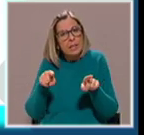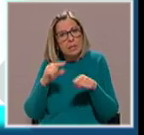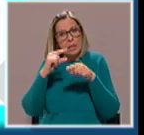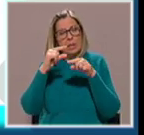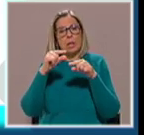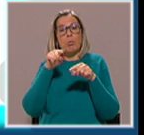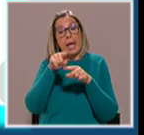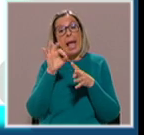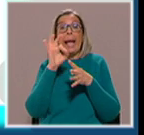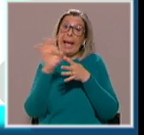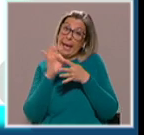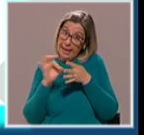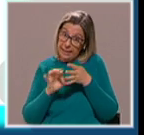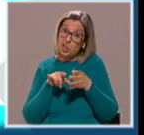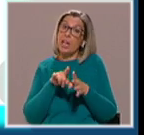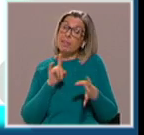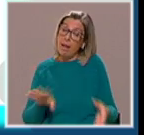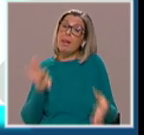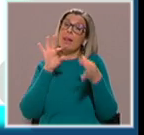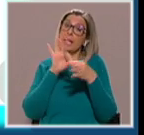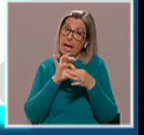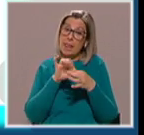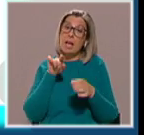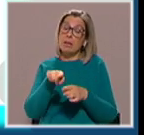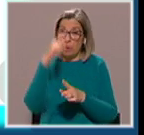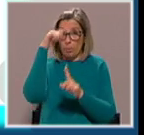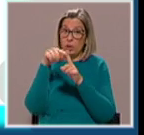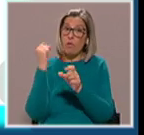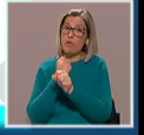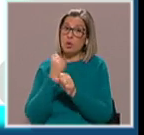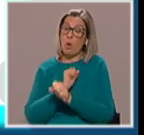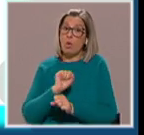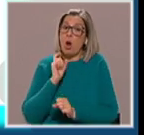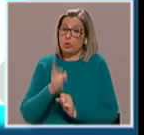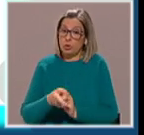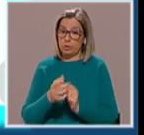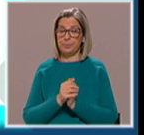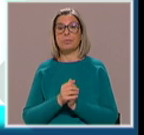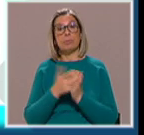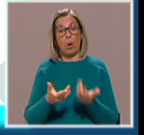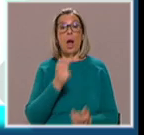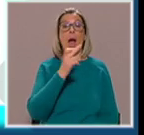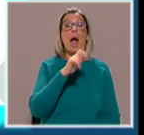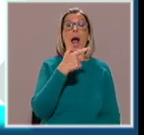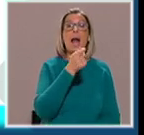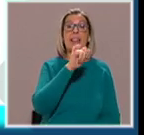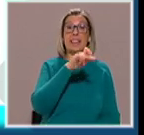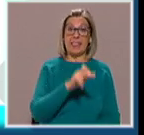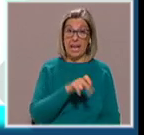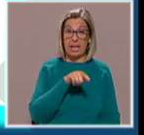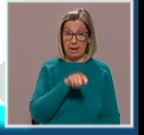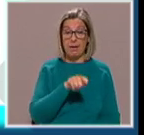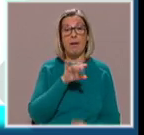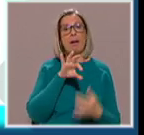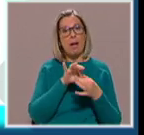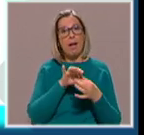essa característica está relacionada com a sua função. Portanto, em relação à artéria, é então um vaso sanguíneo que transporta